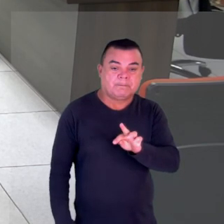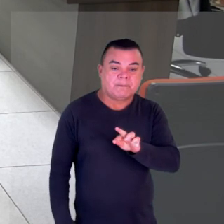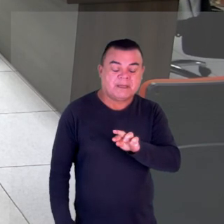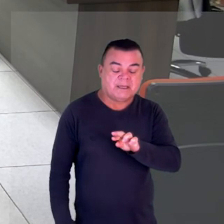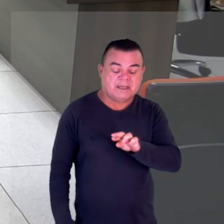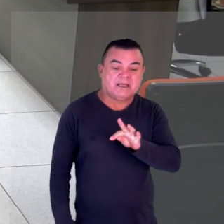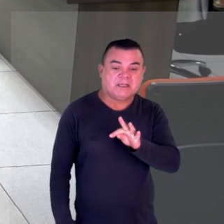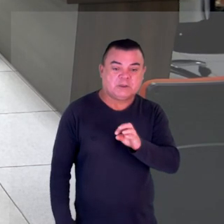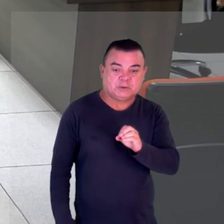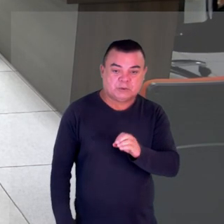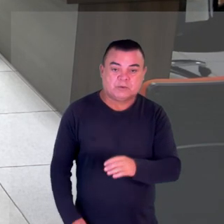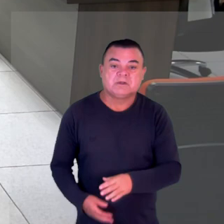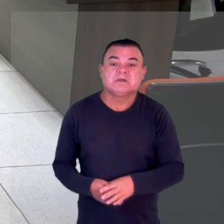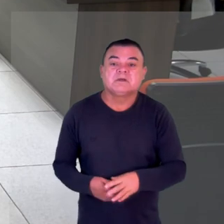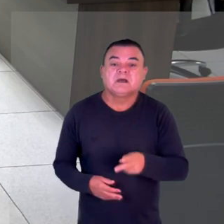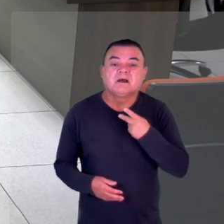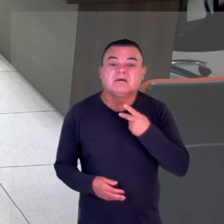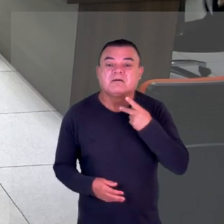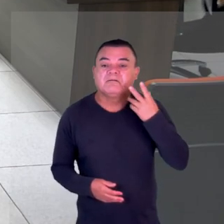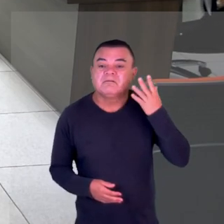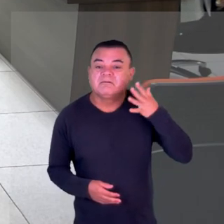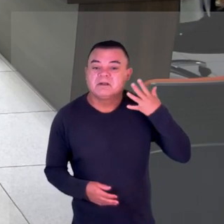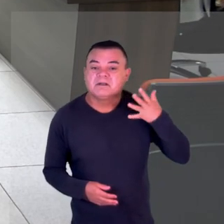palavra Dr